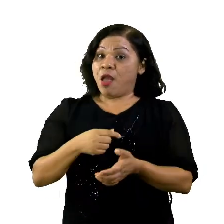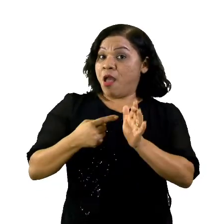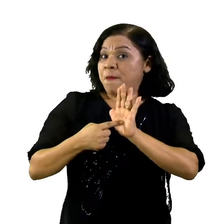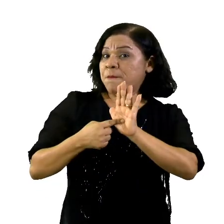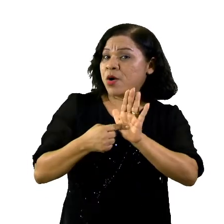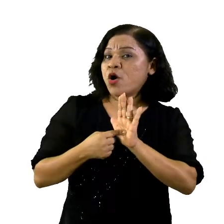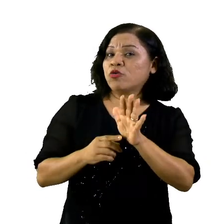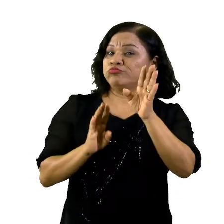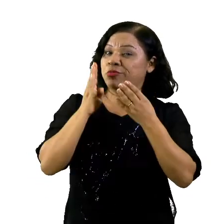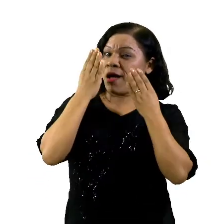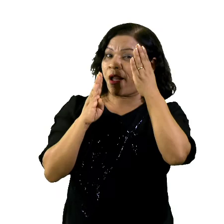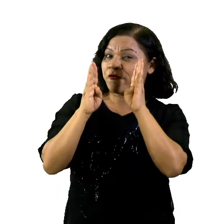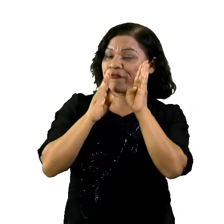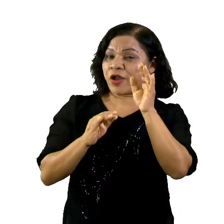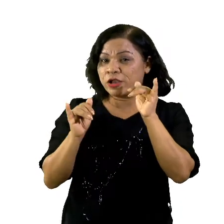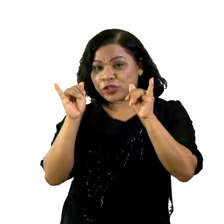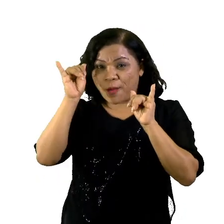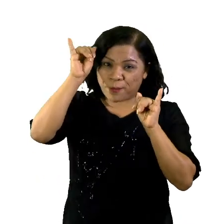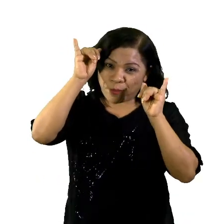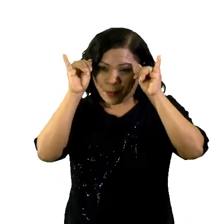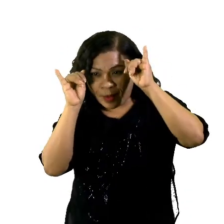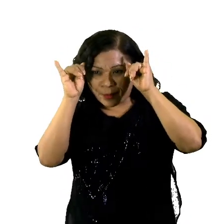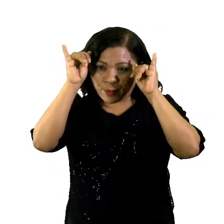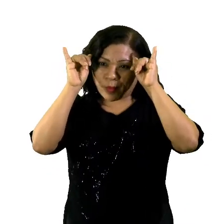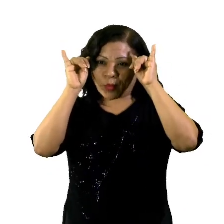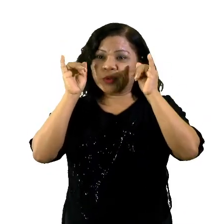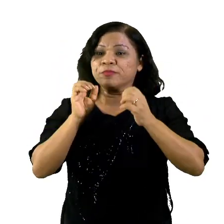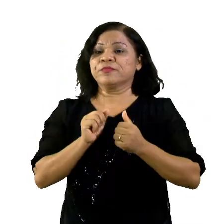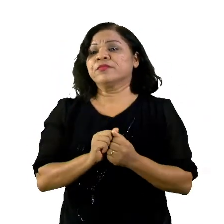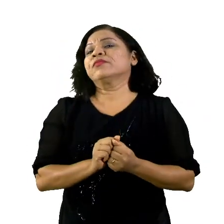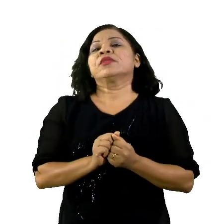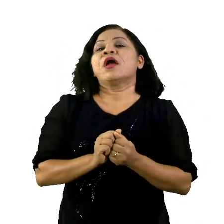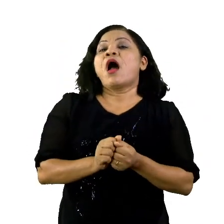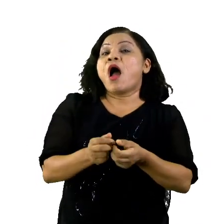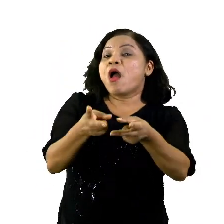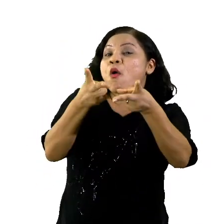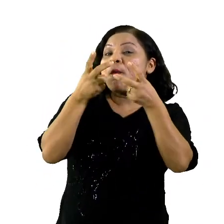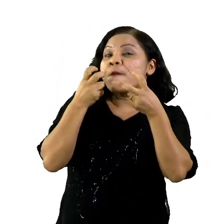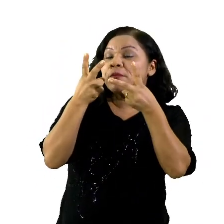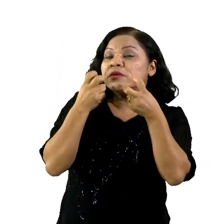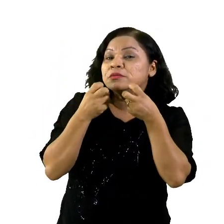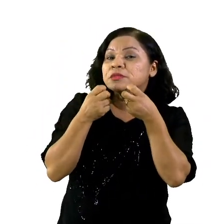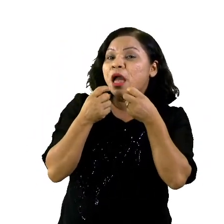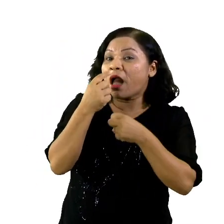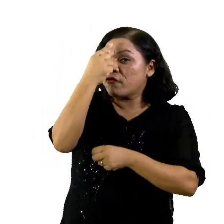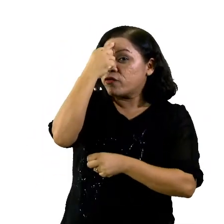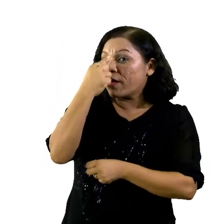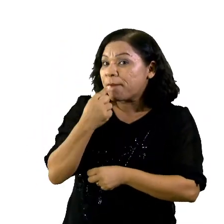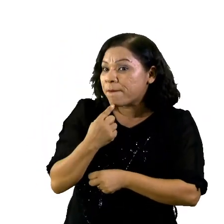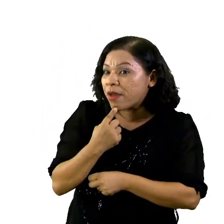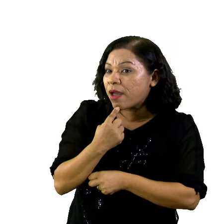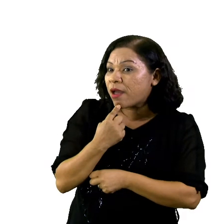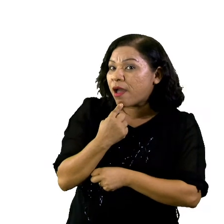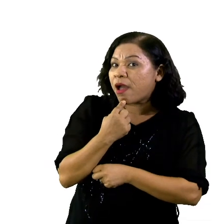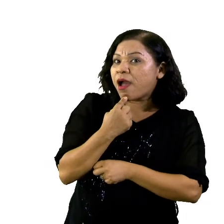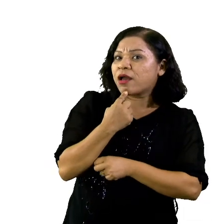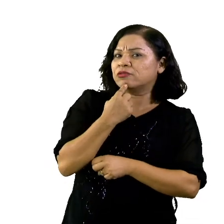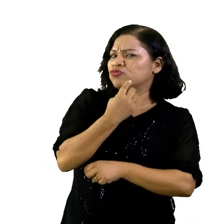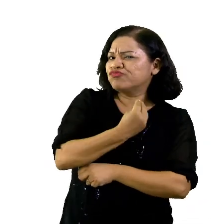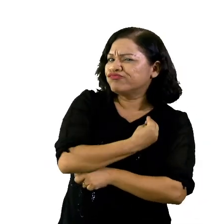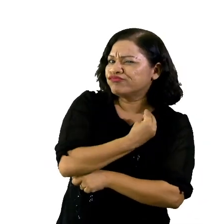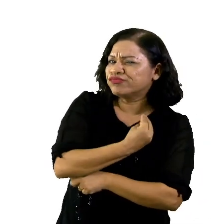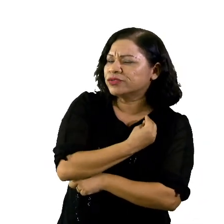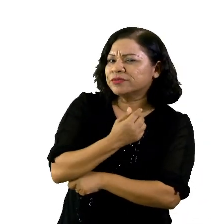ser representada. Conseguimos observar que as imagens do quadro não são realistas. O